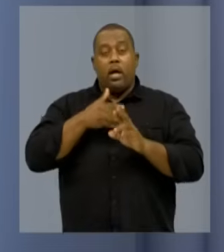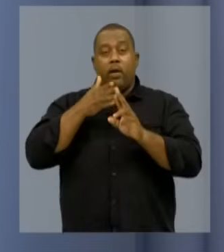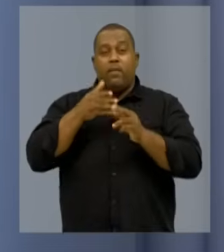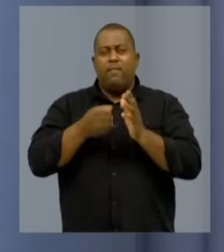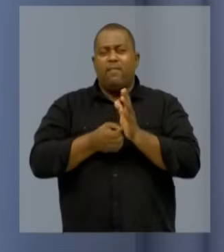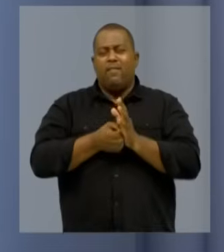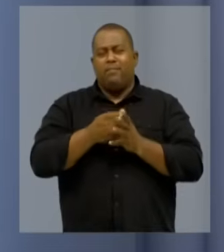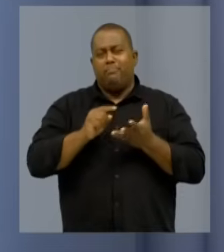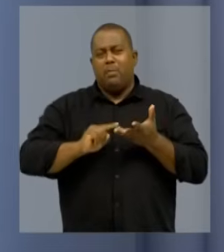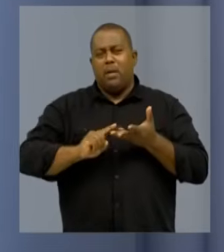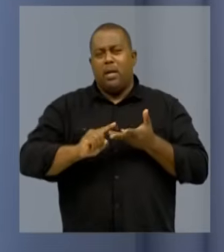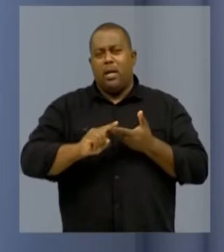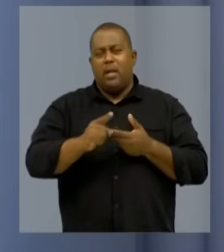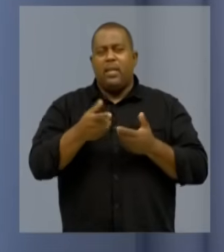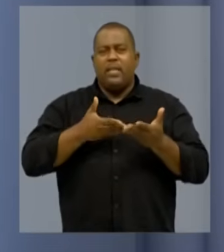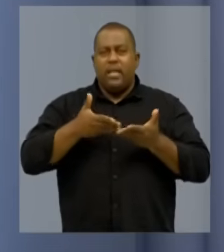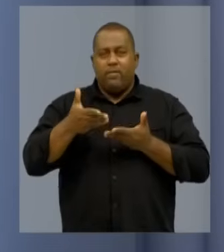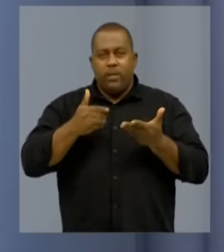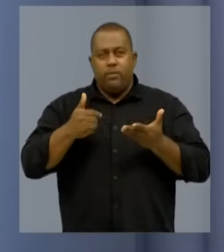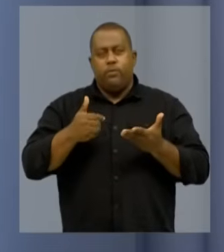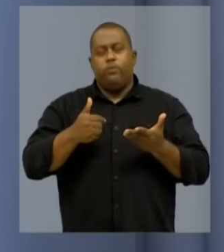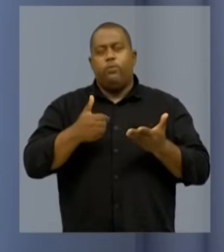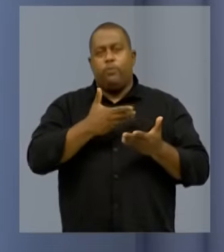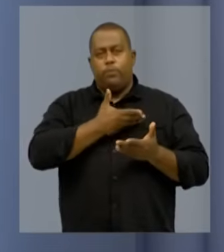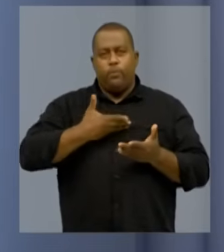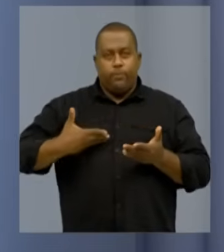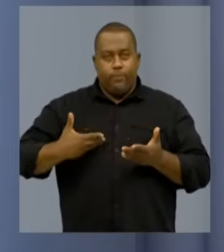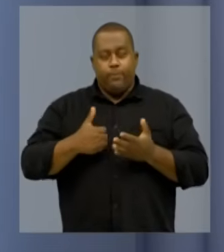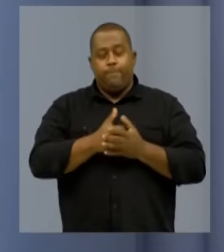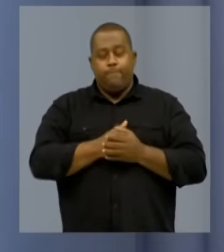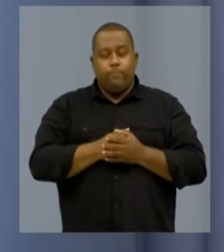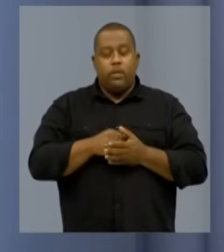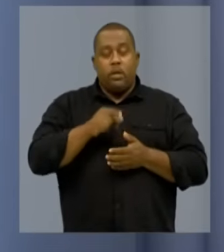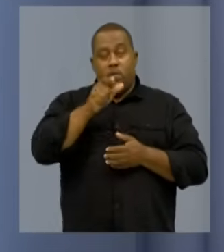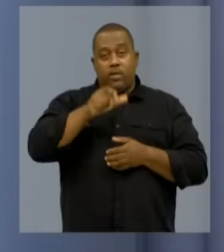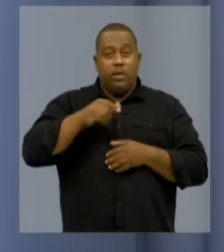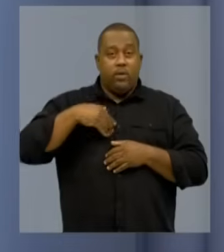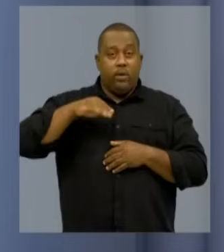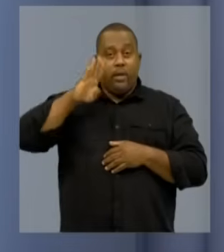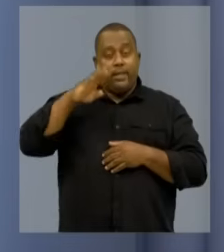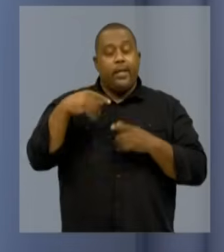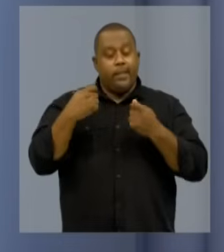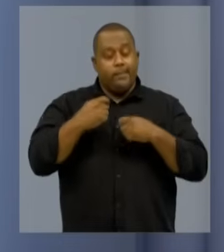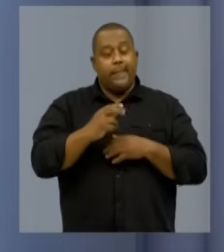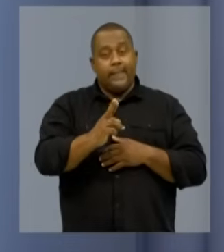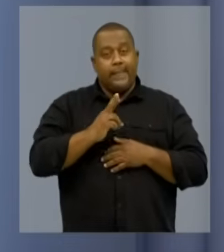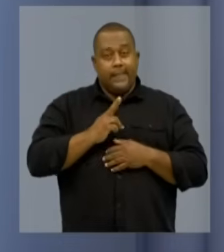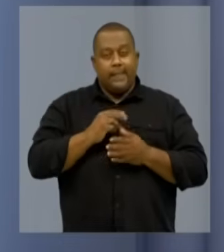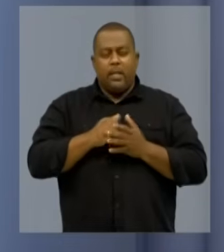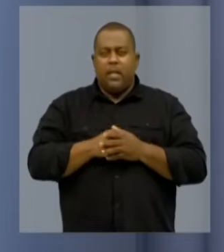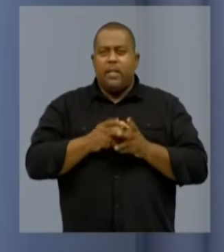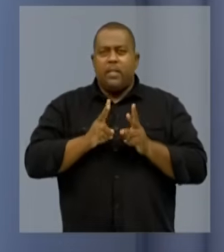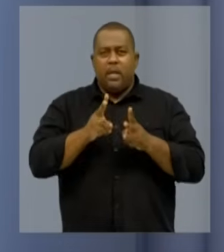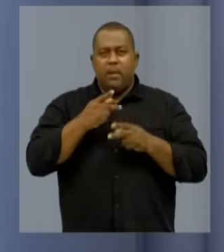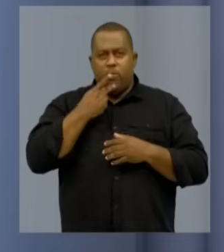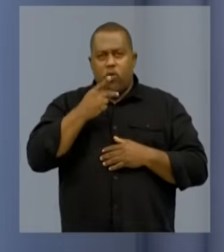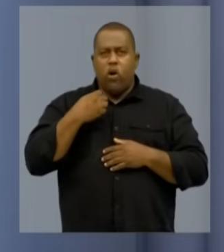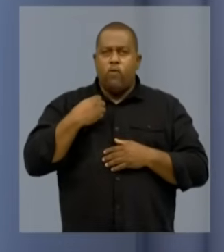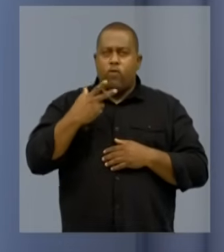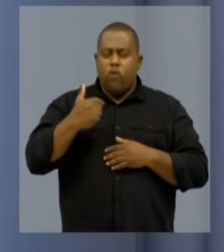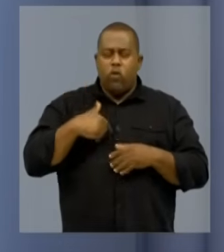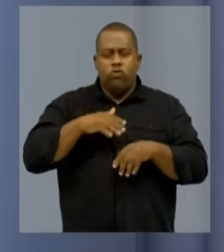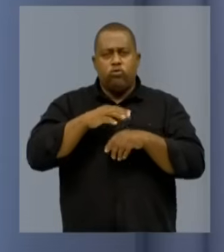de outros serviços públicos, o qual o candidato deve responder. O candidato sempre diz, vou chamar para